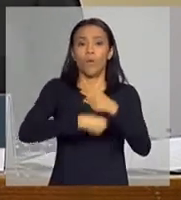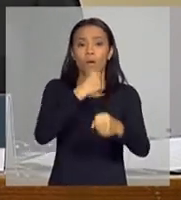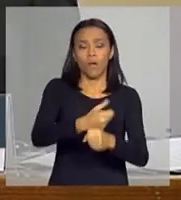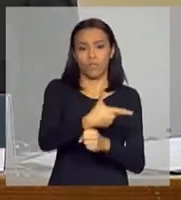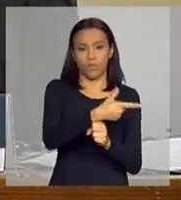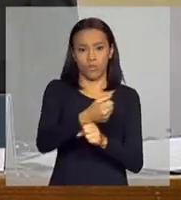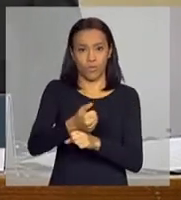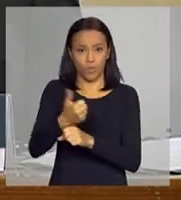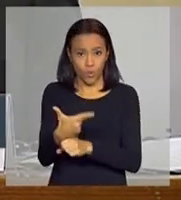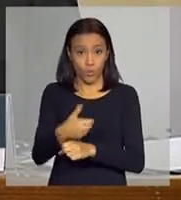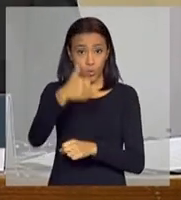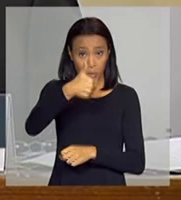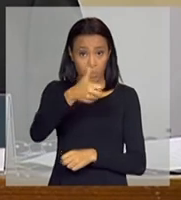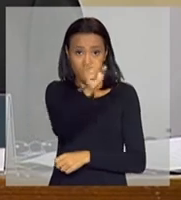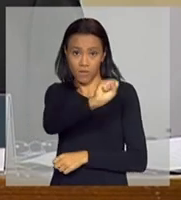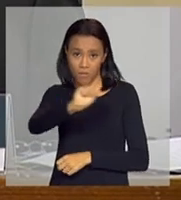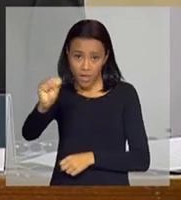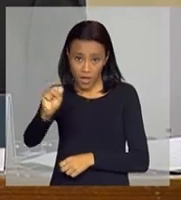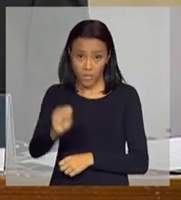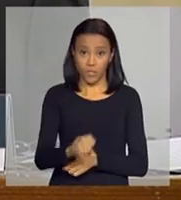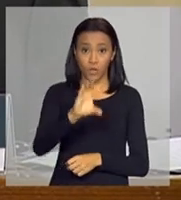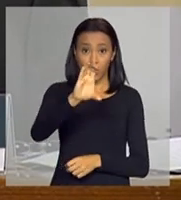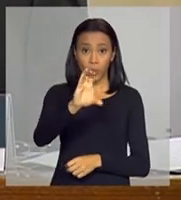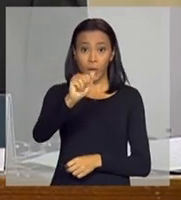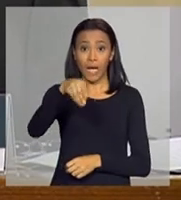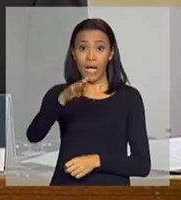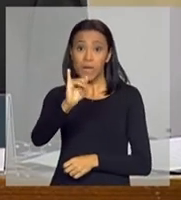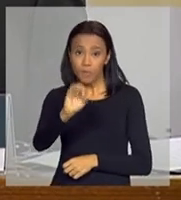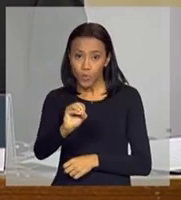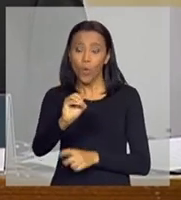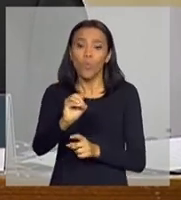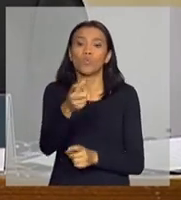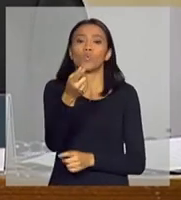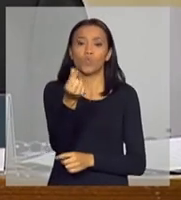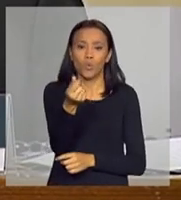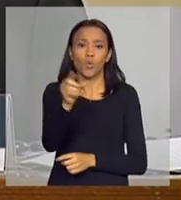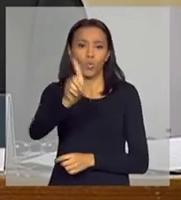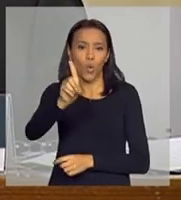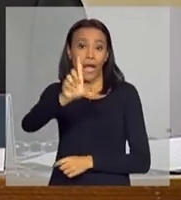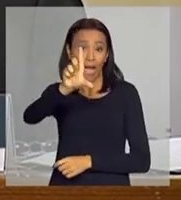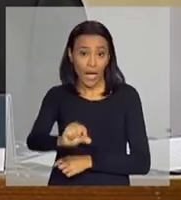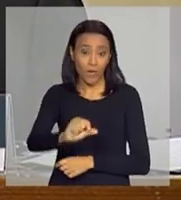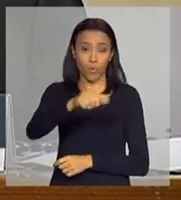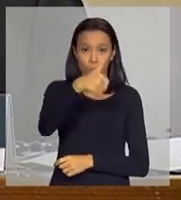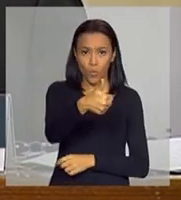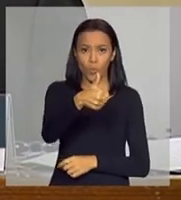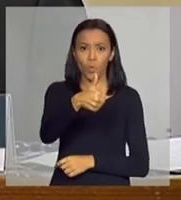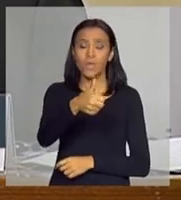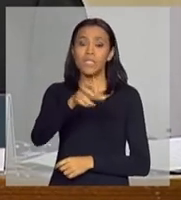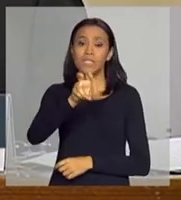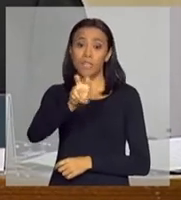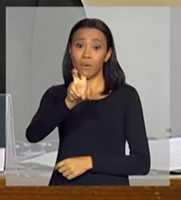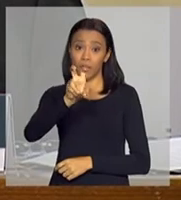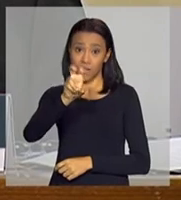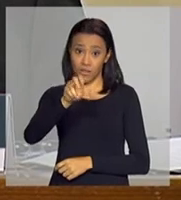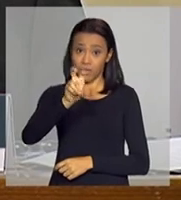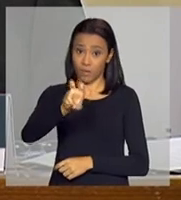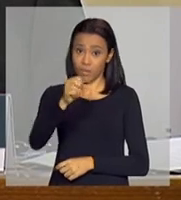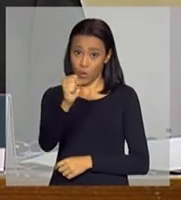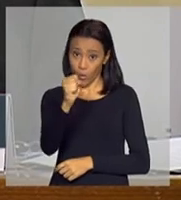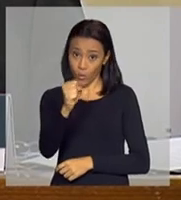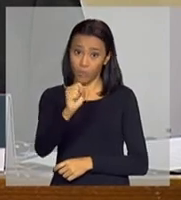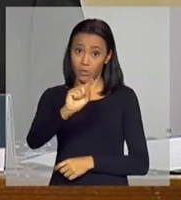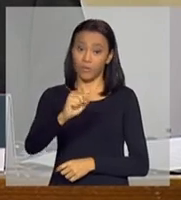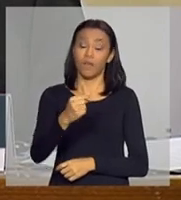no primeiro semestre o câmbio o dólar a que caiu para um e 60 1 e 58 e 60 então